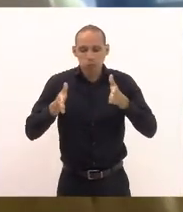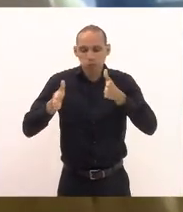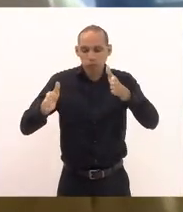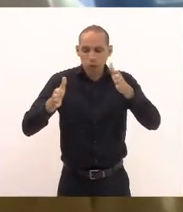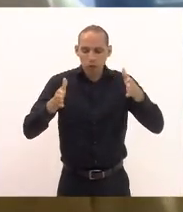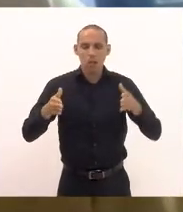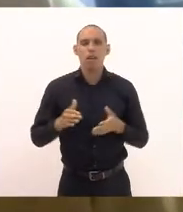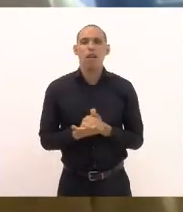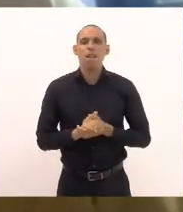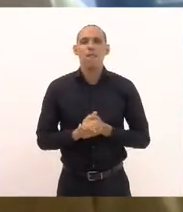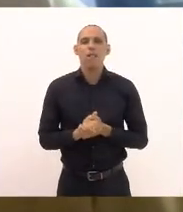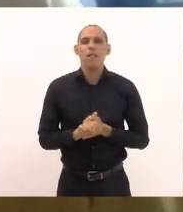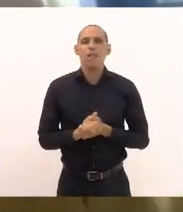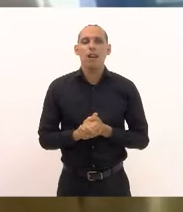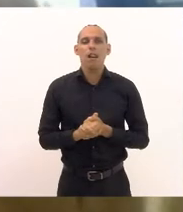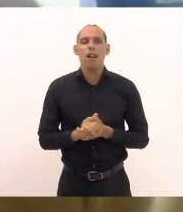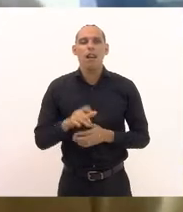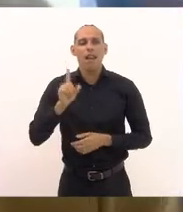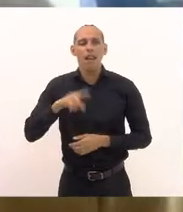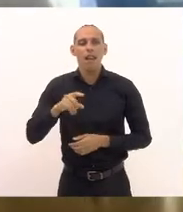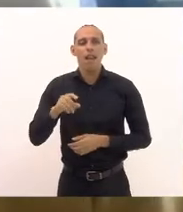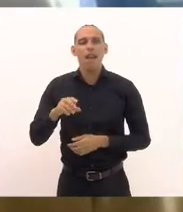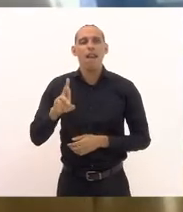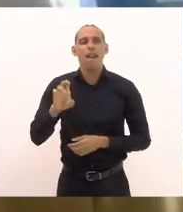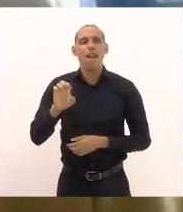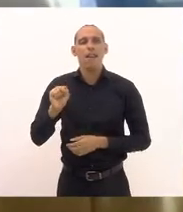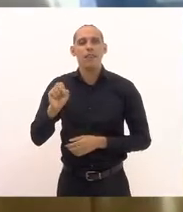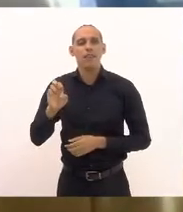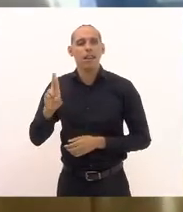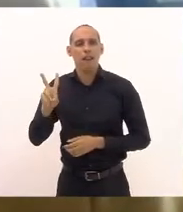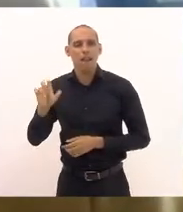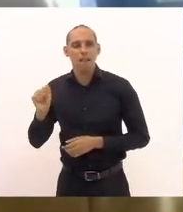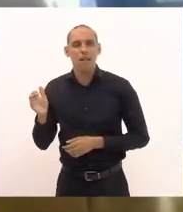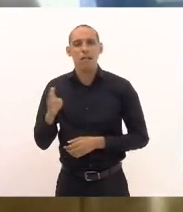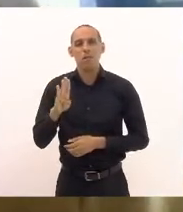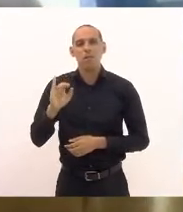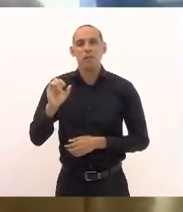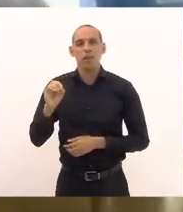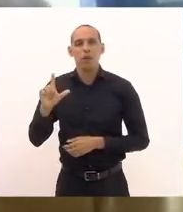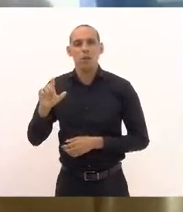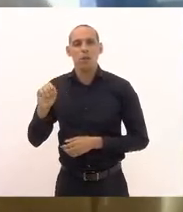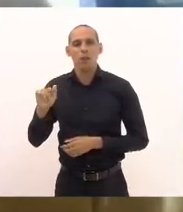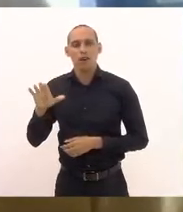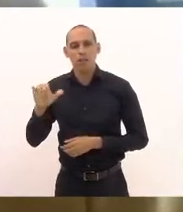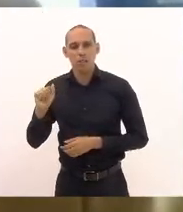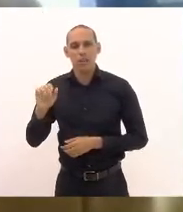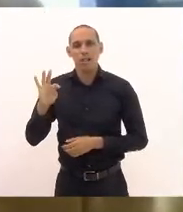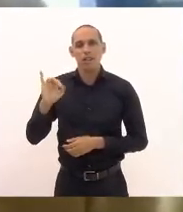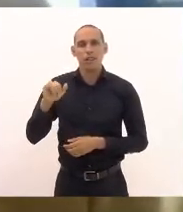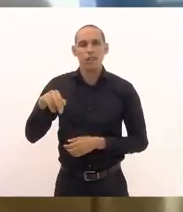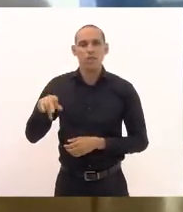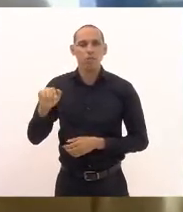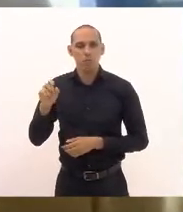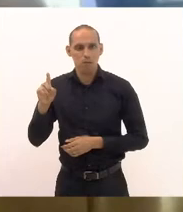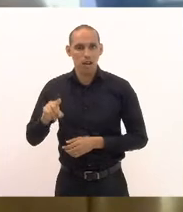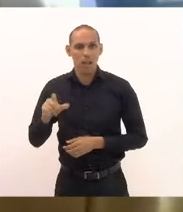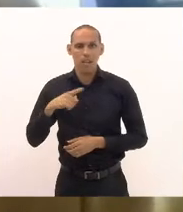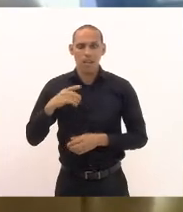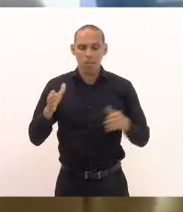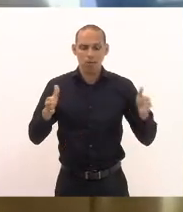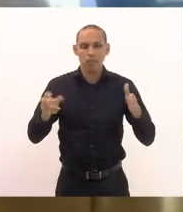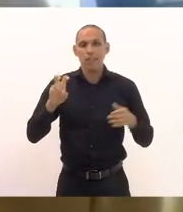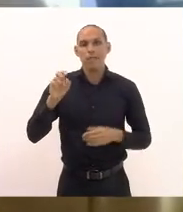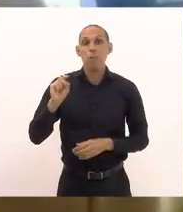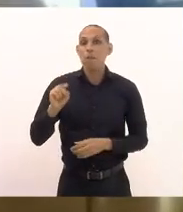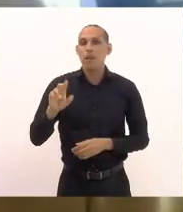Reserva Biológica do Tinguá. Nesta área de 5 mil hectares, o INEA implantou, tem um gestor,